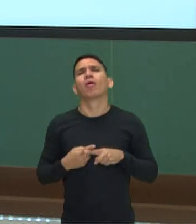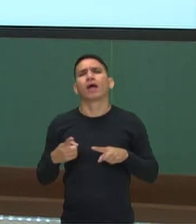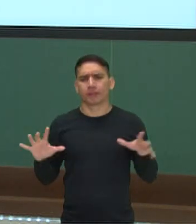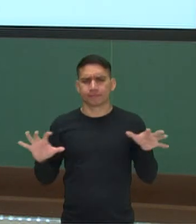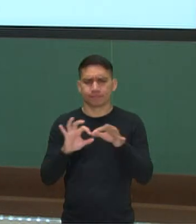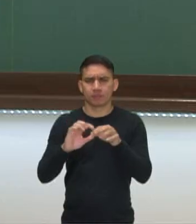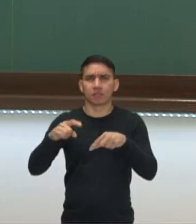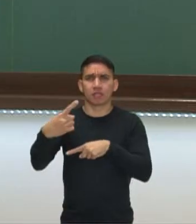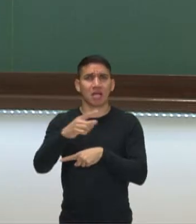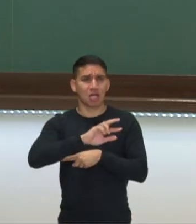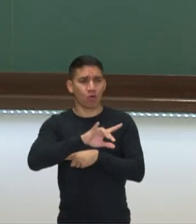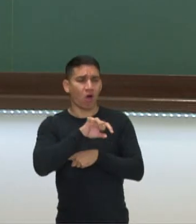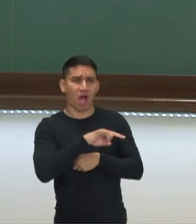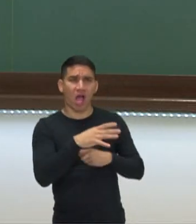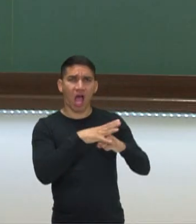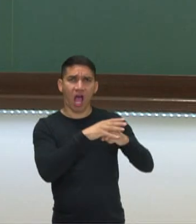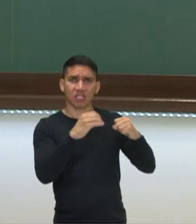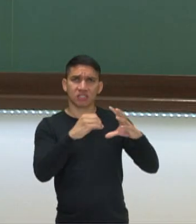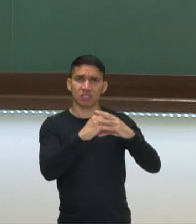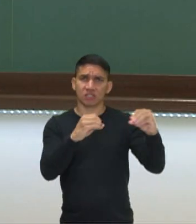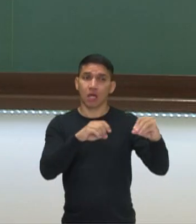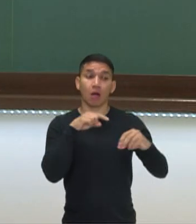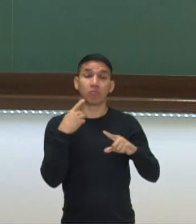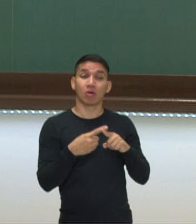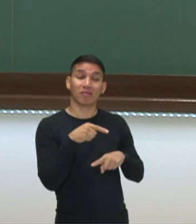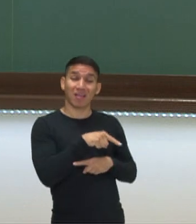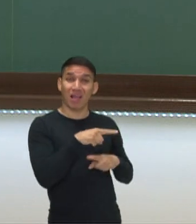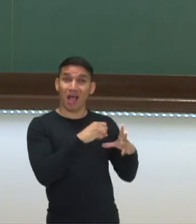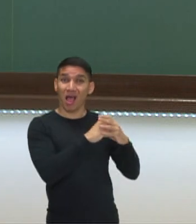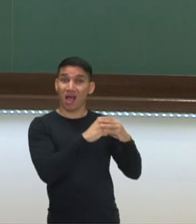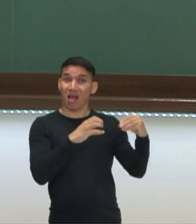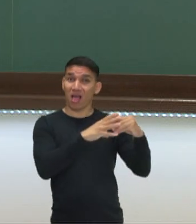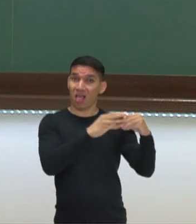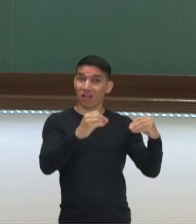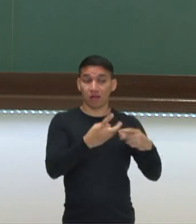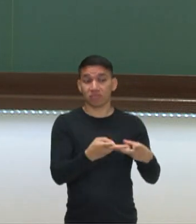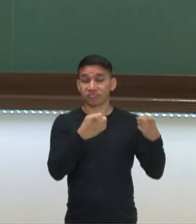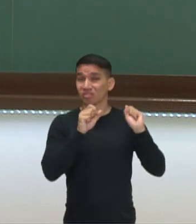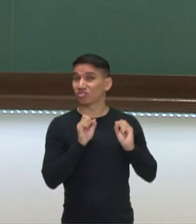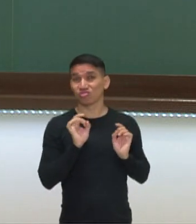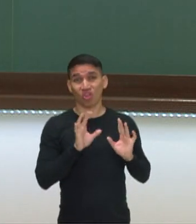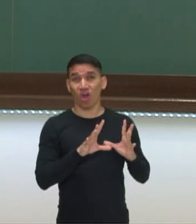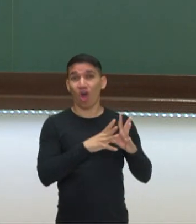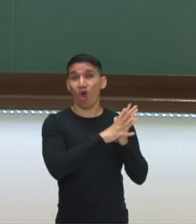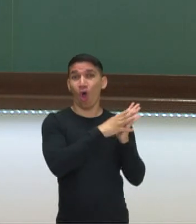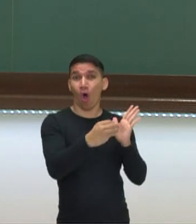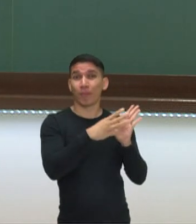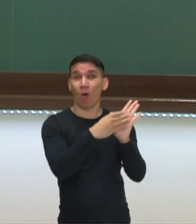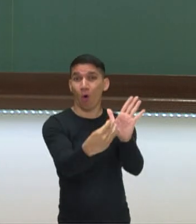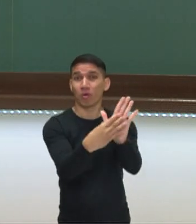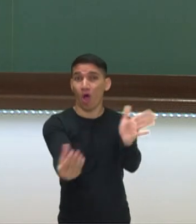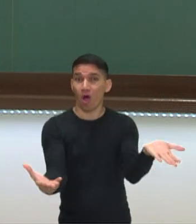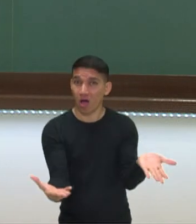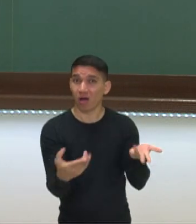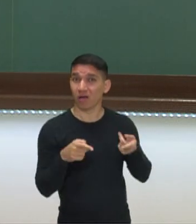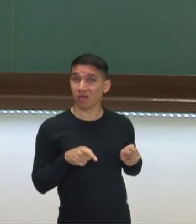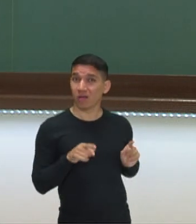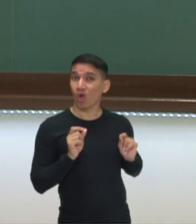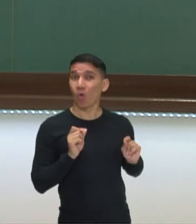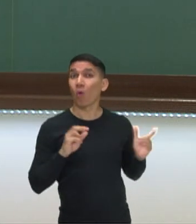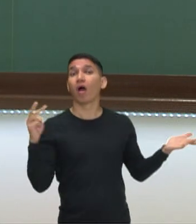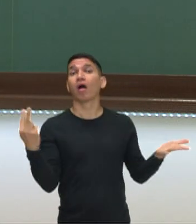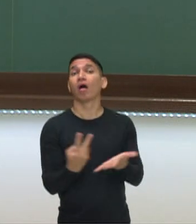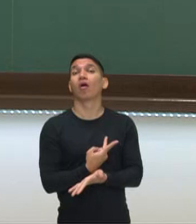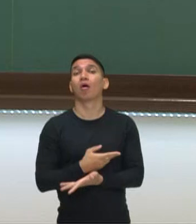essa, né, e não a sexuada? Lá na sexuada, a gente viu que só gera cópias. Então, o que vai